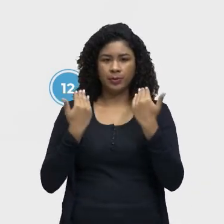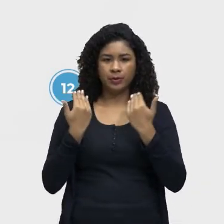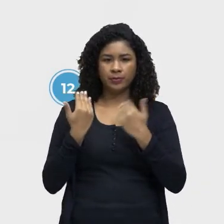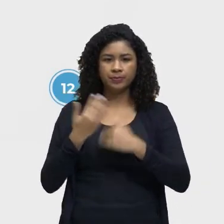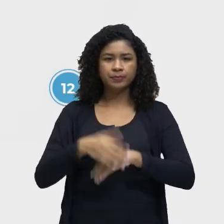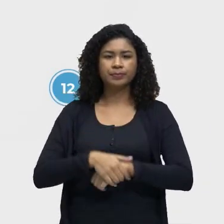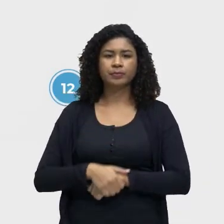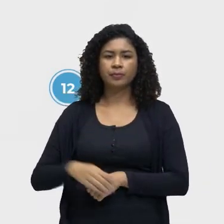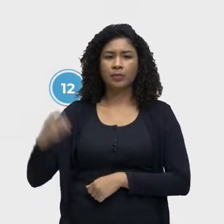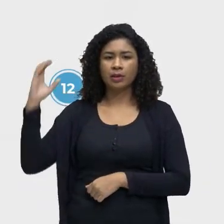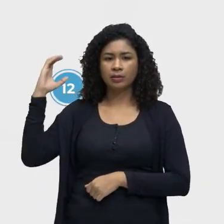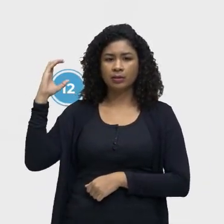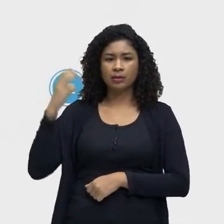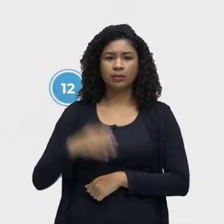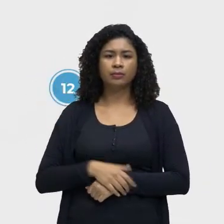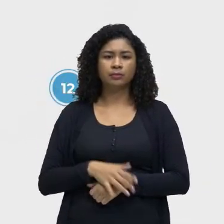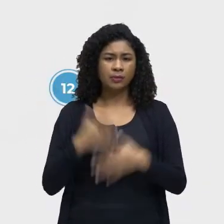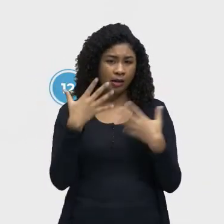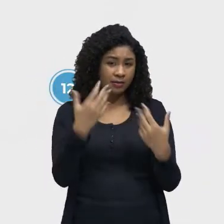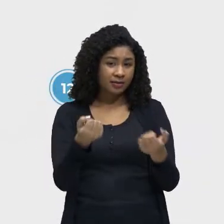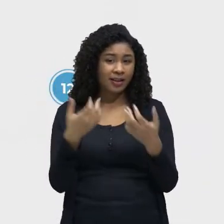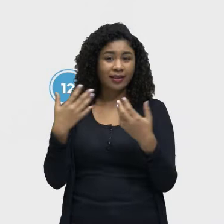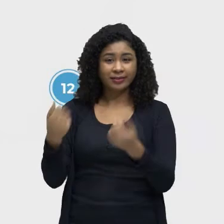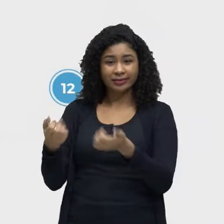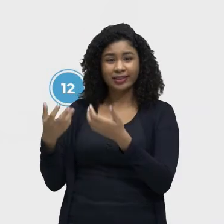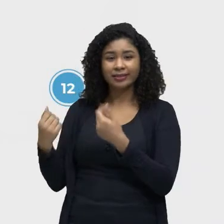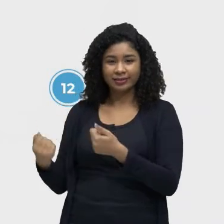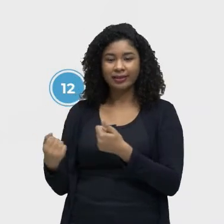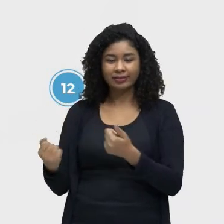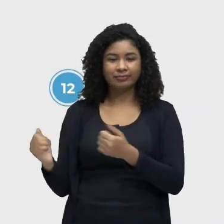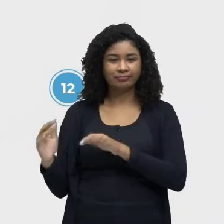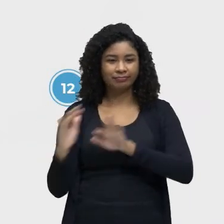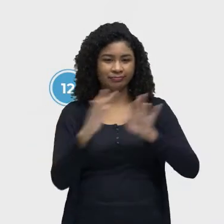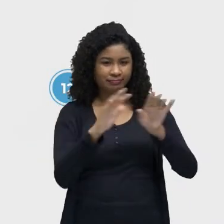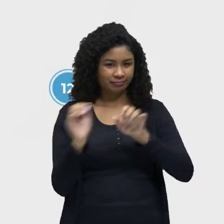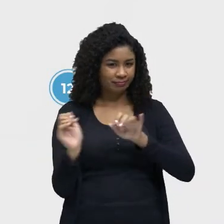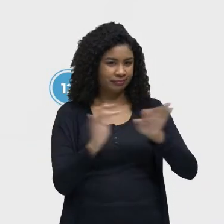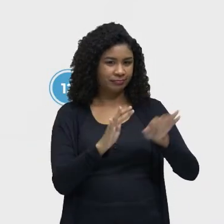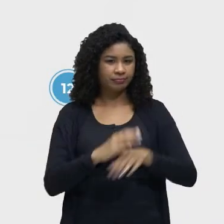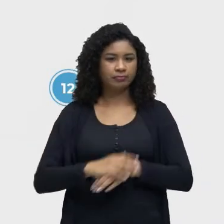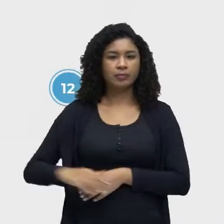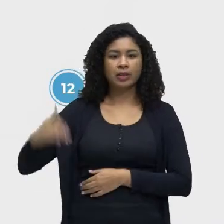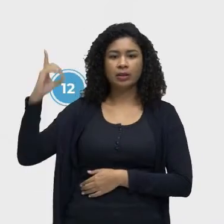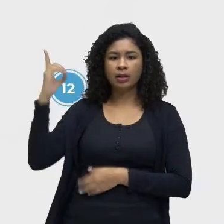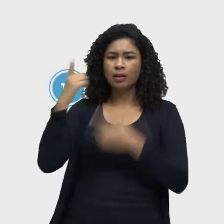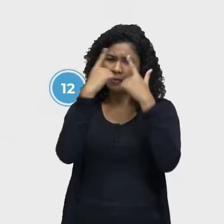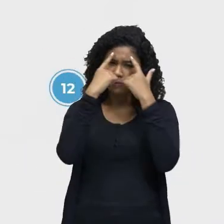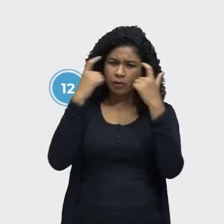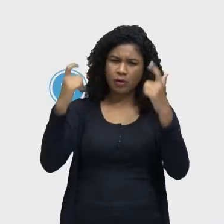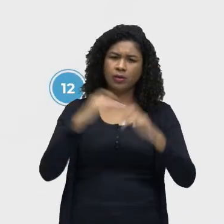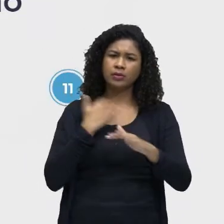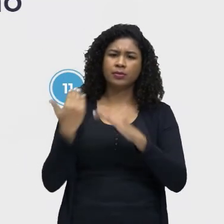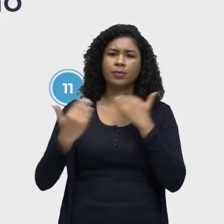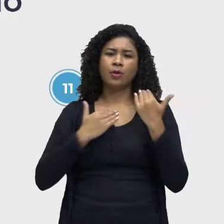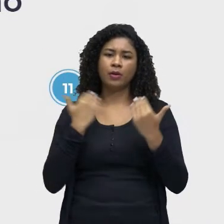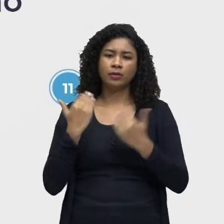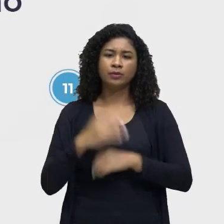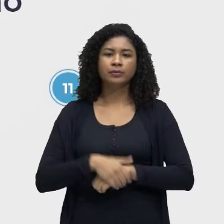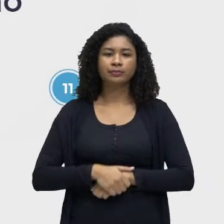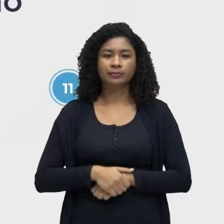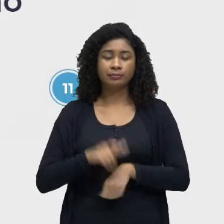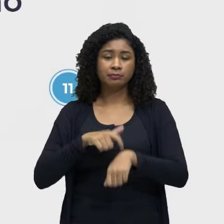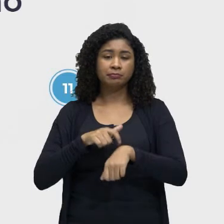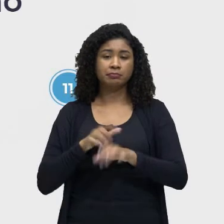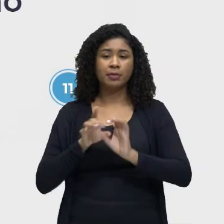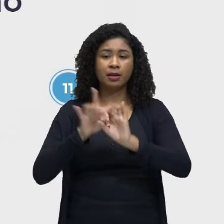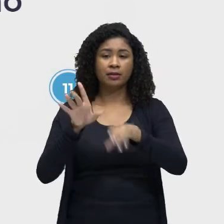dos países europeus. Ou é a letra D. Violência e morte no trajeto de migração. Tempo para vocês e já